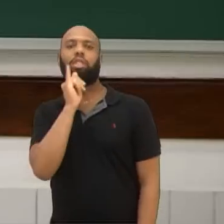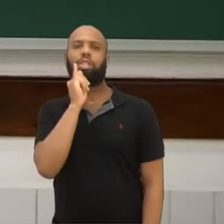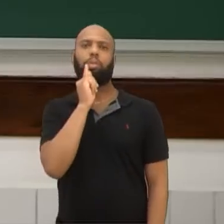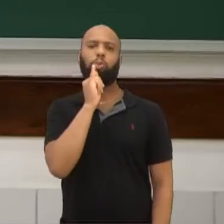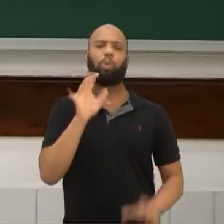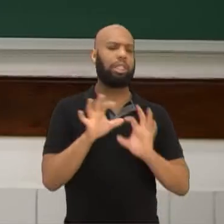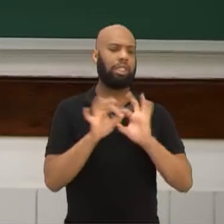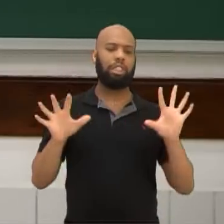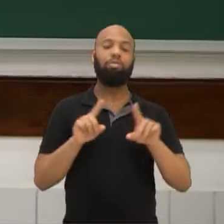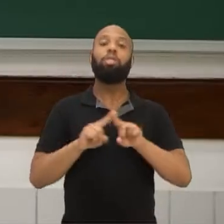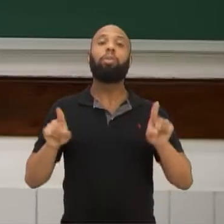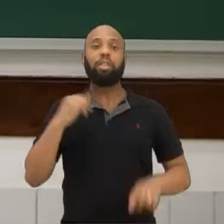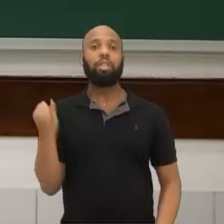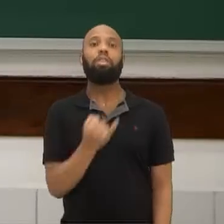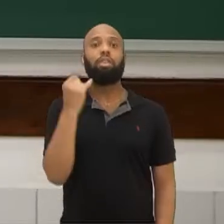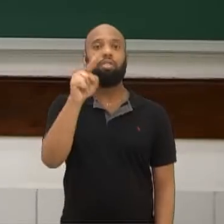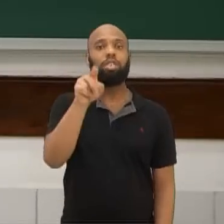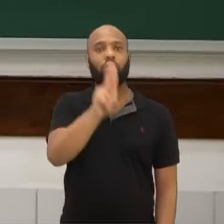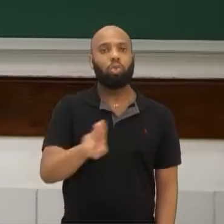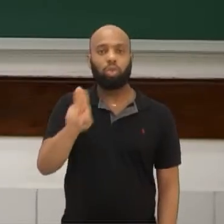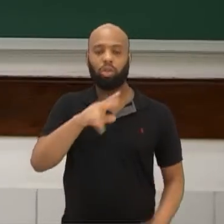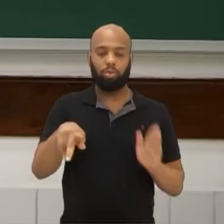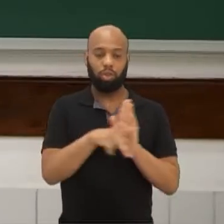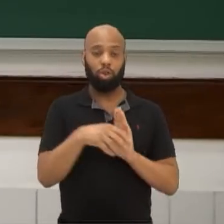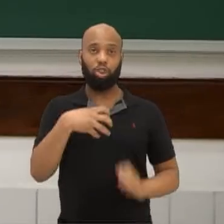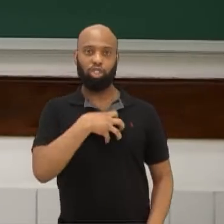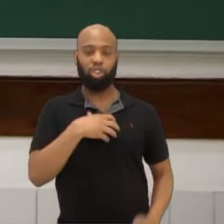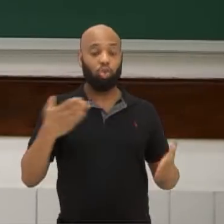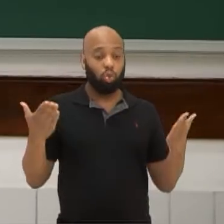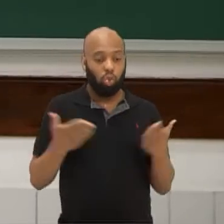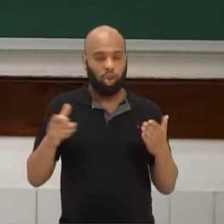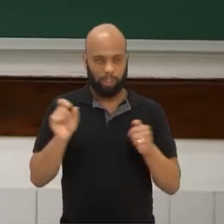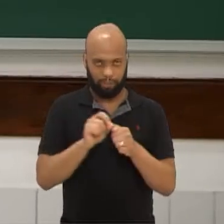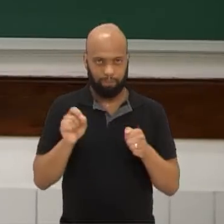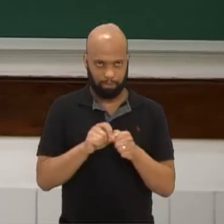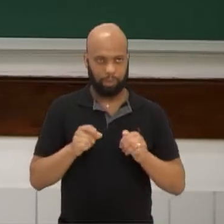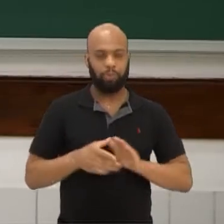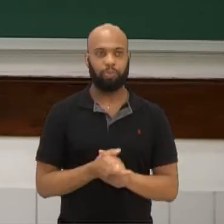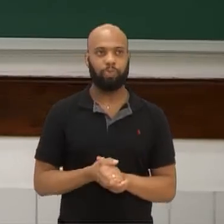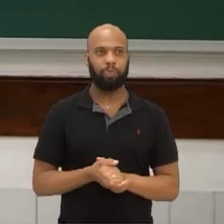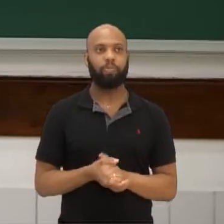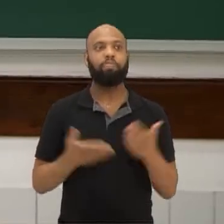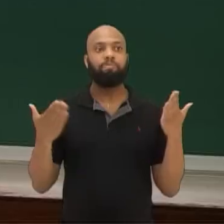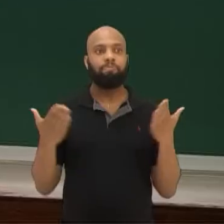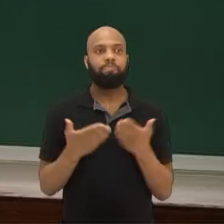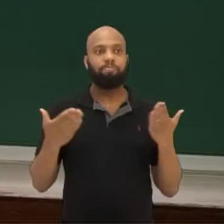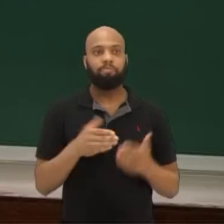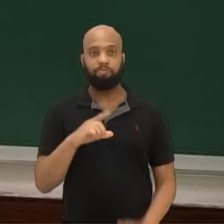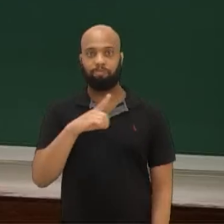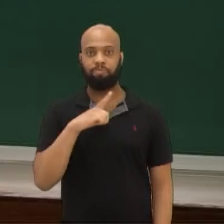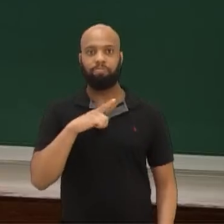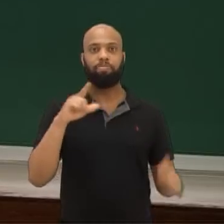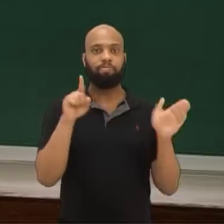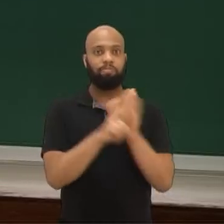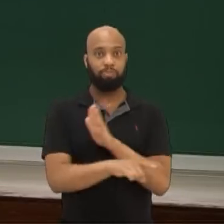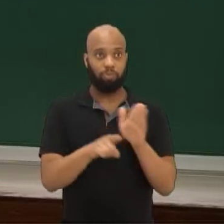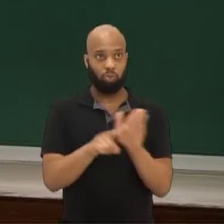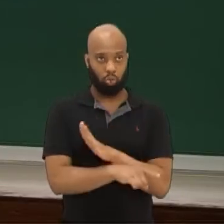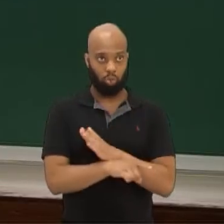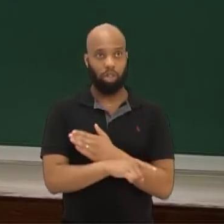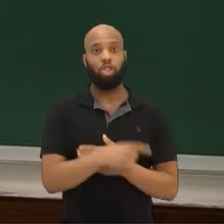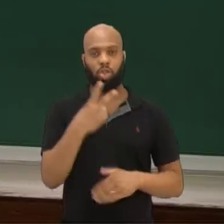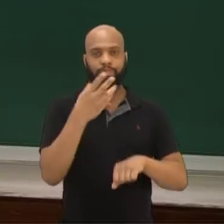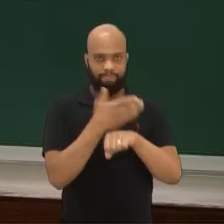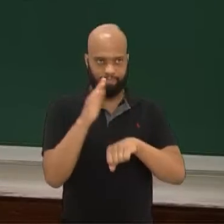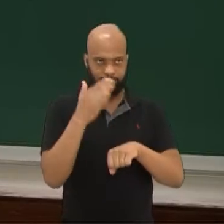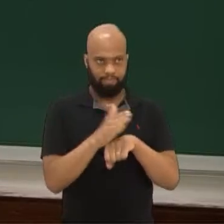nenhum. O importante é que vocês utilizaram o medidor de ângulos que nós construímos, certo? Então, agora vamos para o nosso segundo praticando da aula de